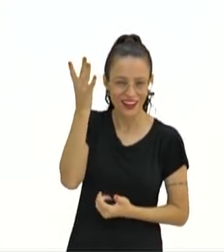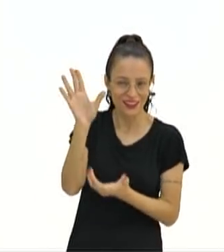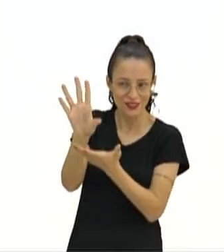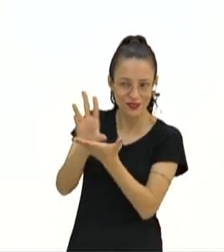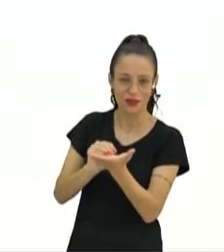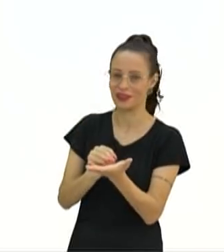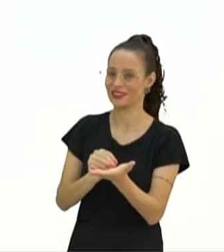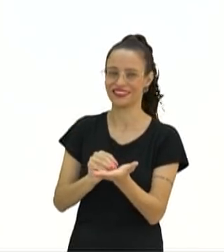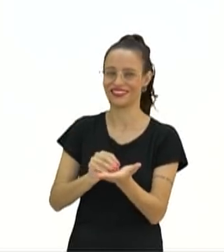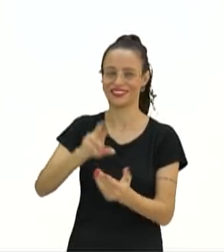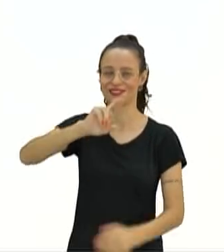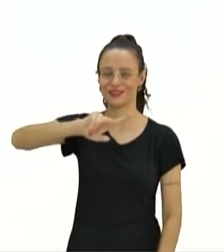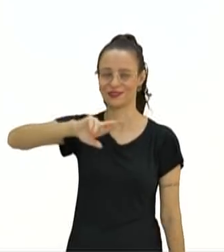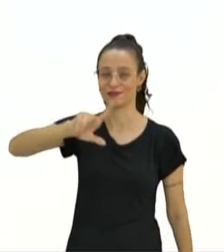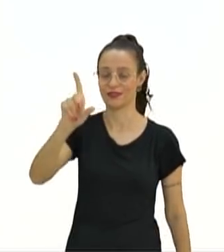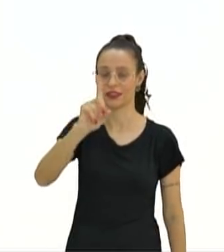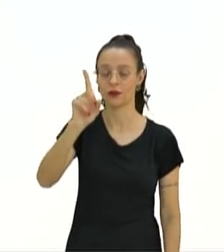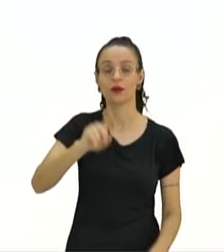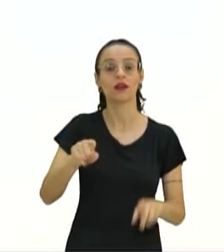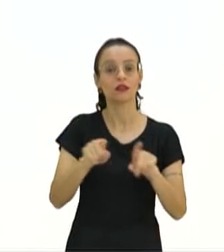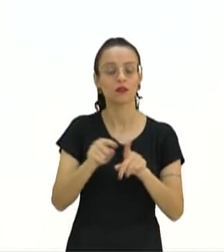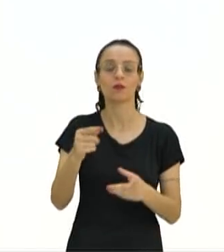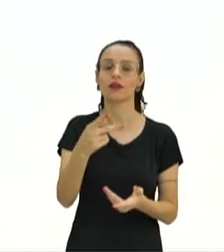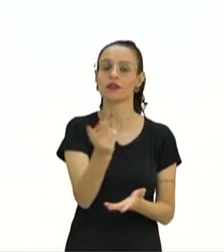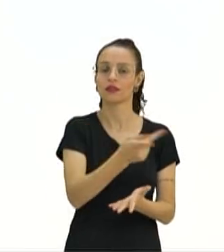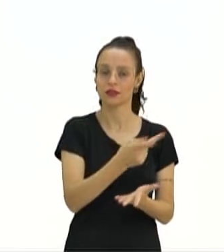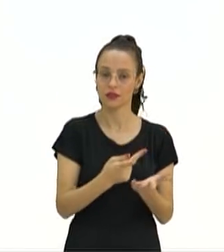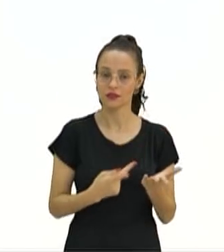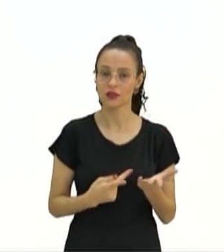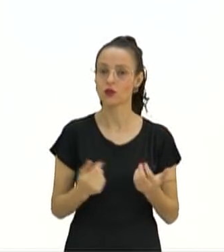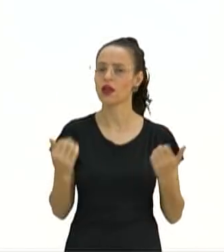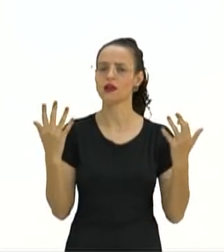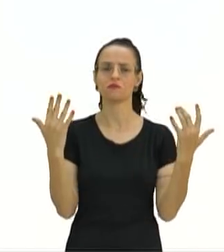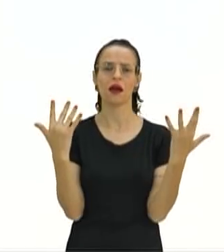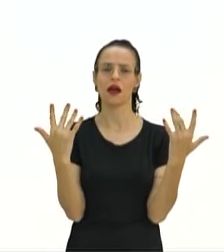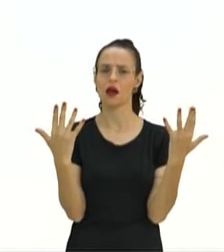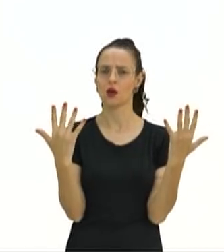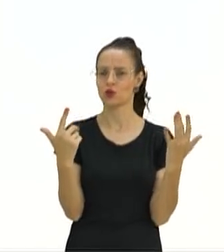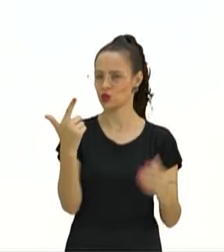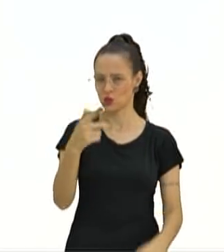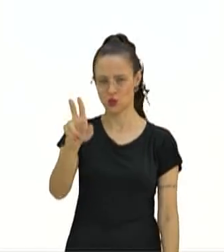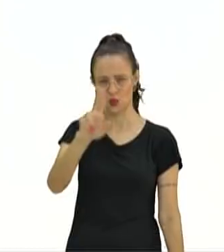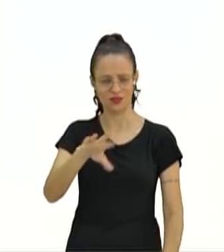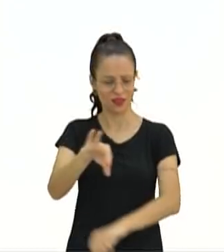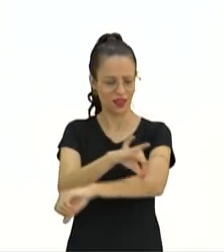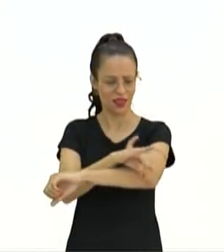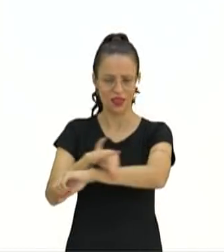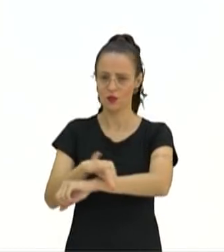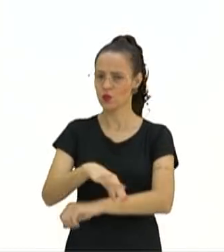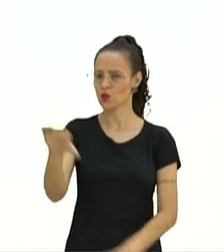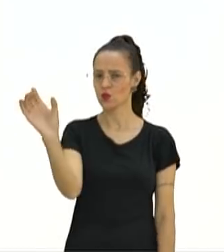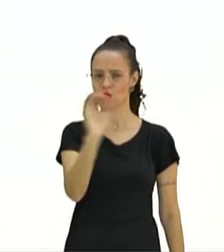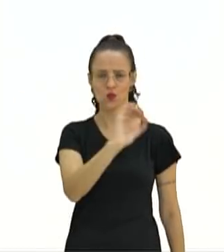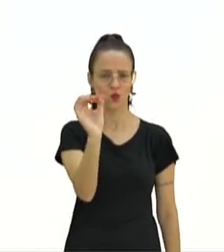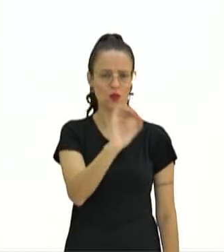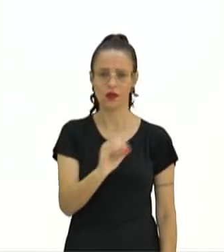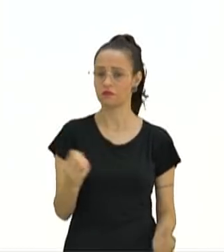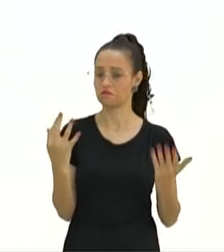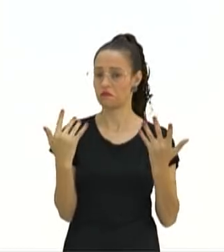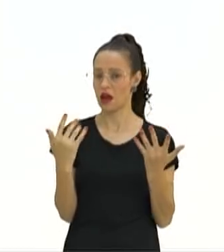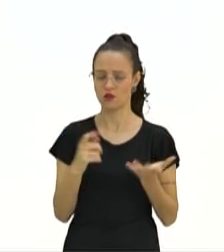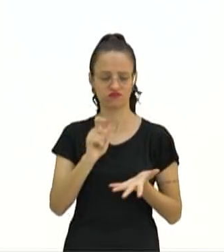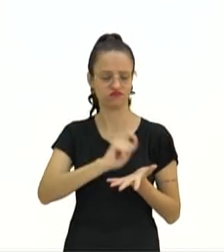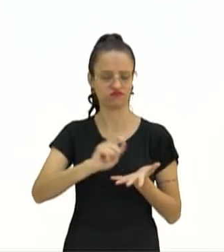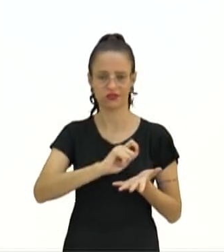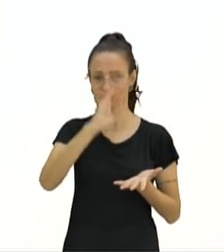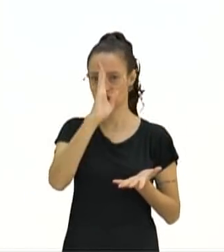tão fáceis assim não, né? E eles desenham também à mão livre, não fazem uso de régua, né? Esse tipo de recurso que a gente